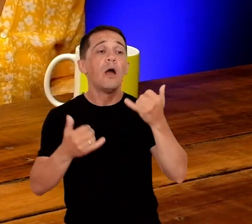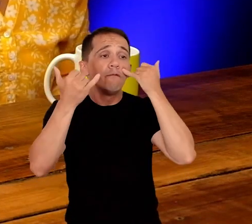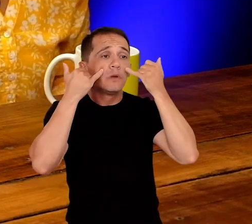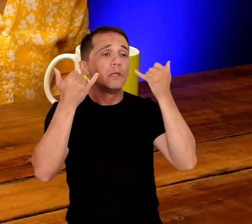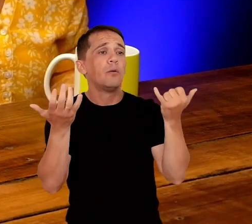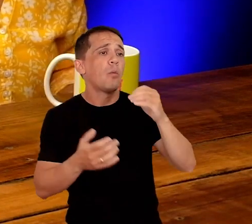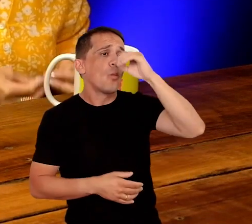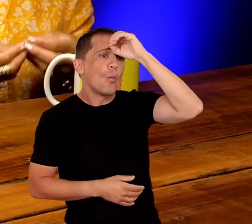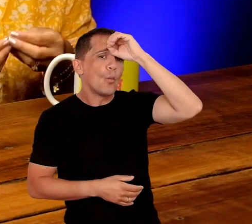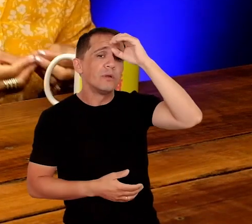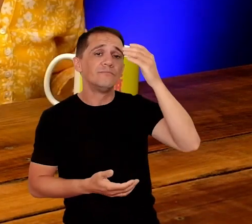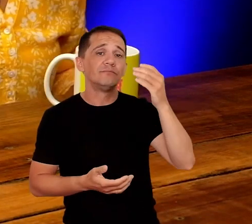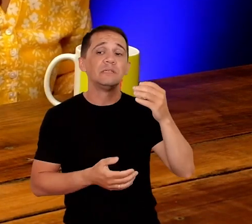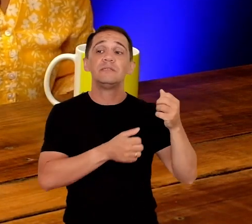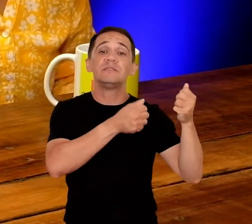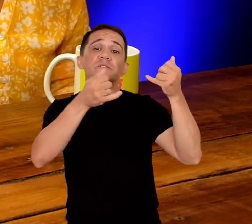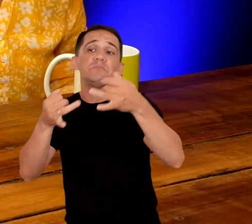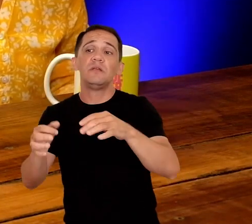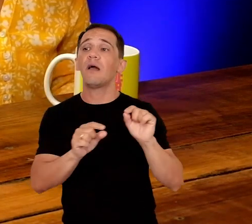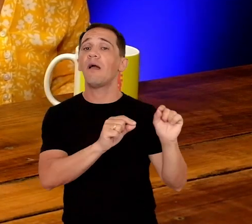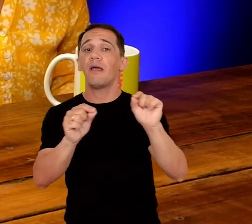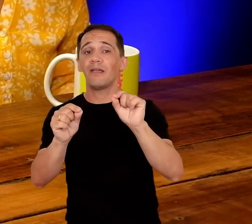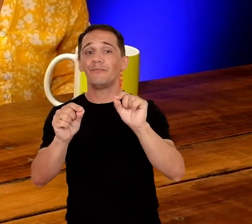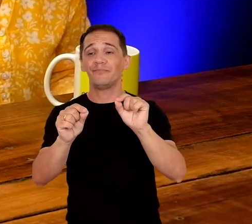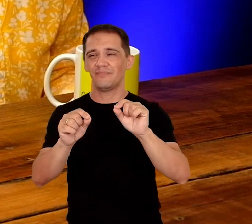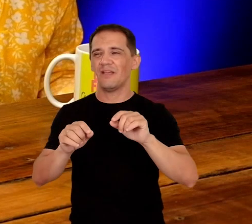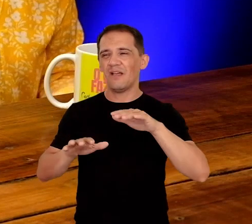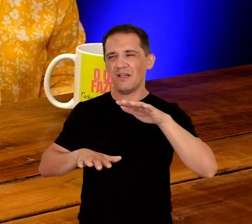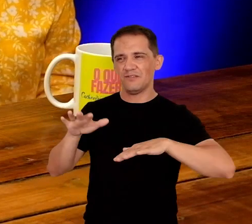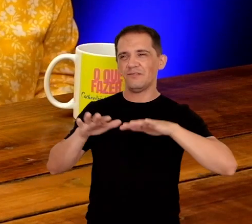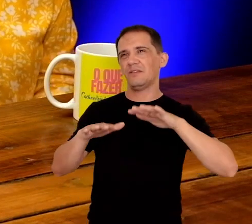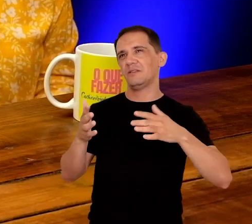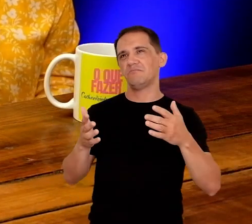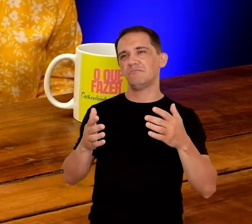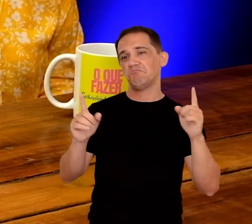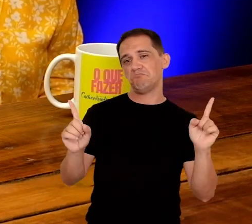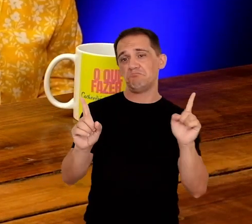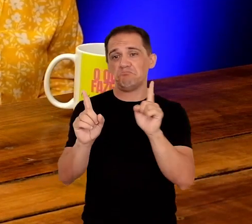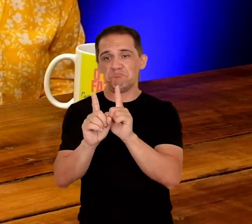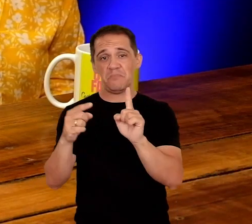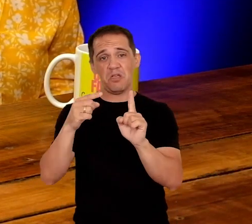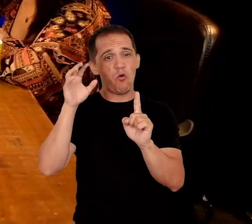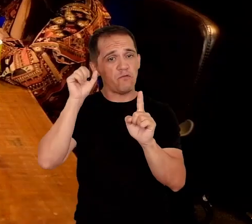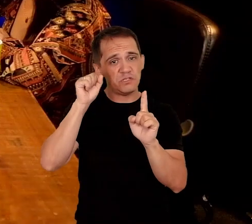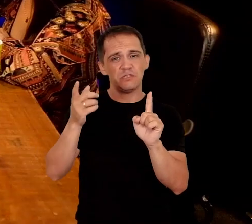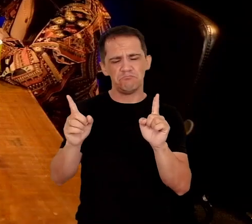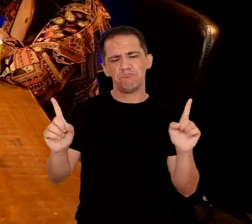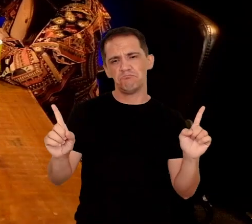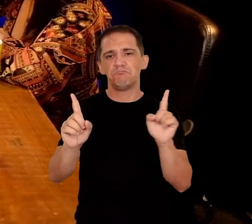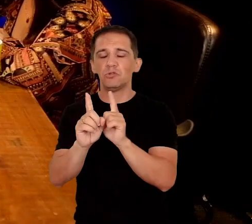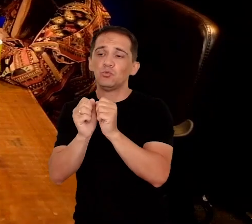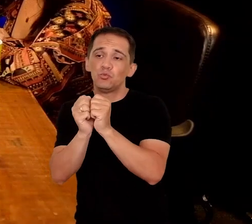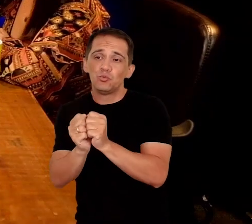se informar. Sim. E quem é que vai explicar aquilo ali para eles? Geralmente eles vão com alguém junto, né? Sim. Que é falante, não sei como é que se diz.